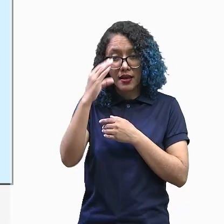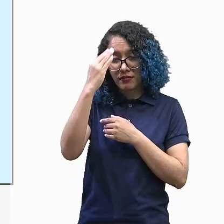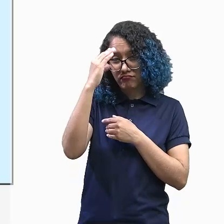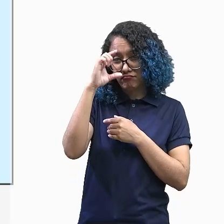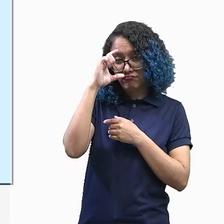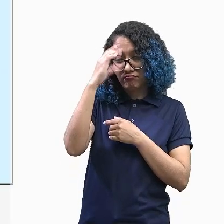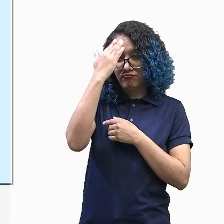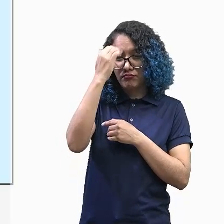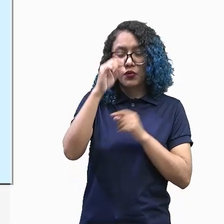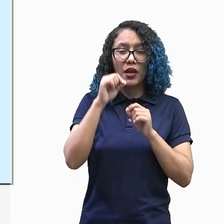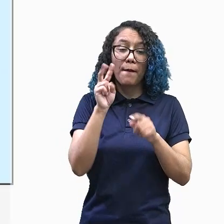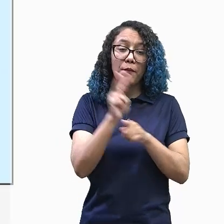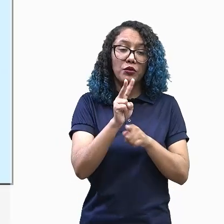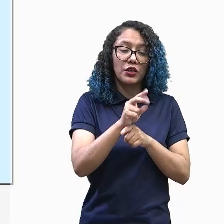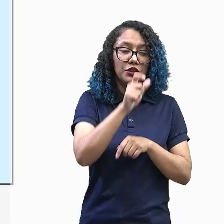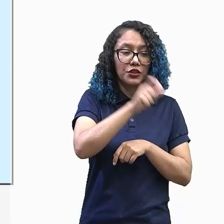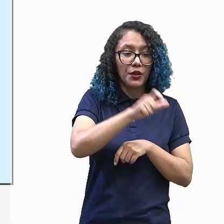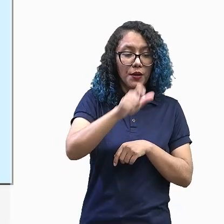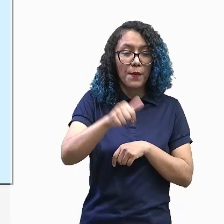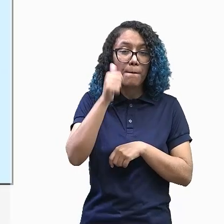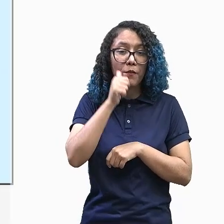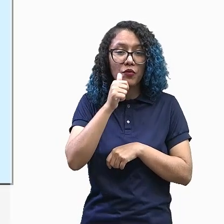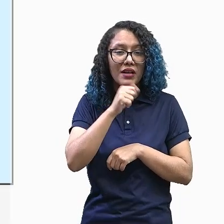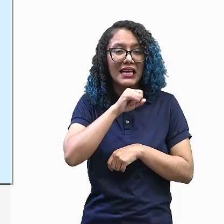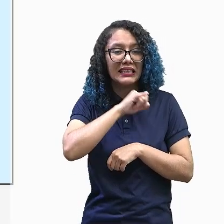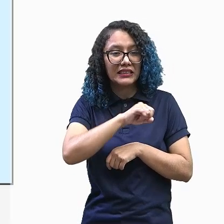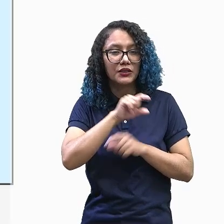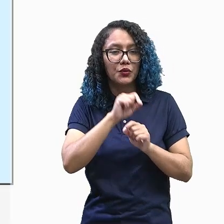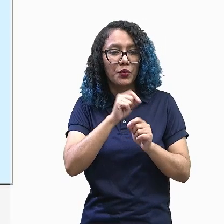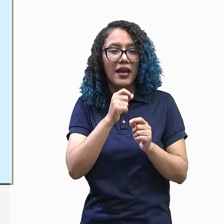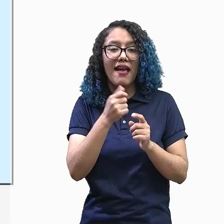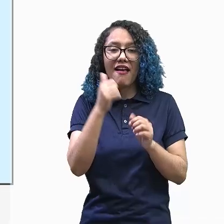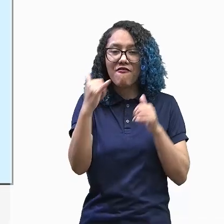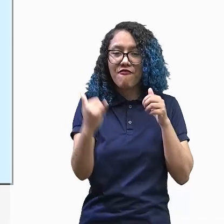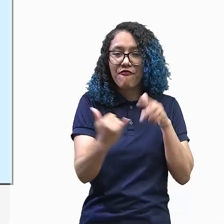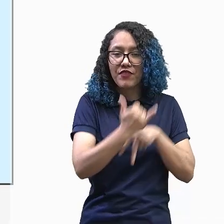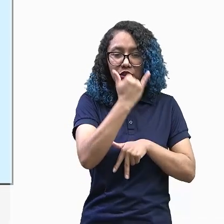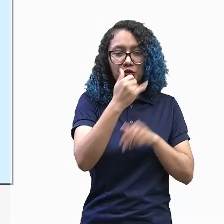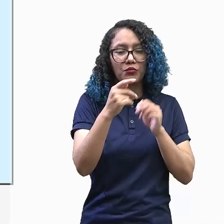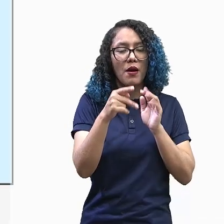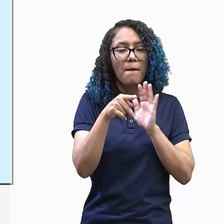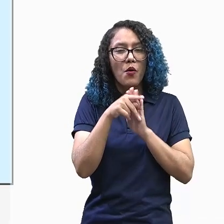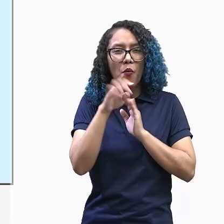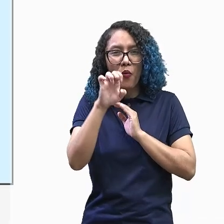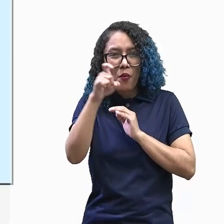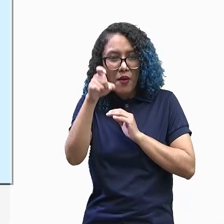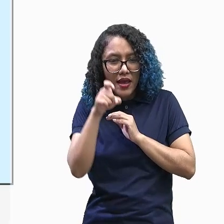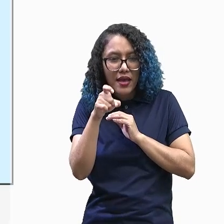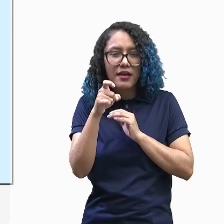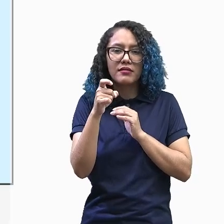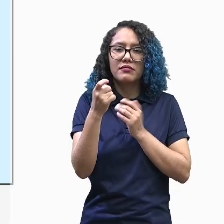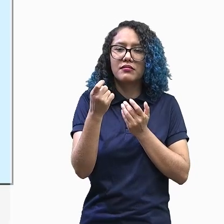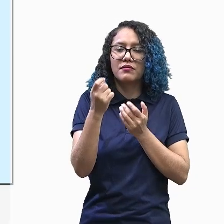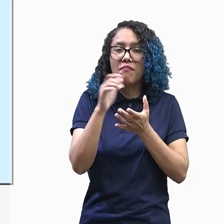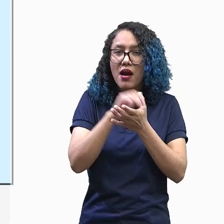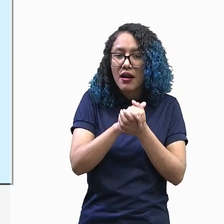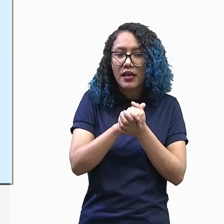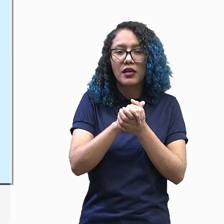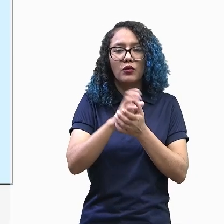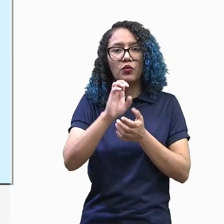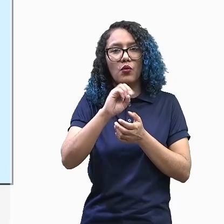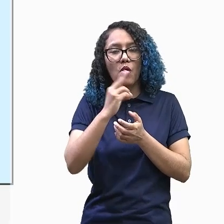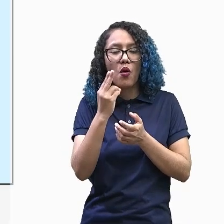maridos, ex-companheiros ou namorados. E o conto, né, a Rita não teve